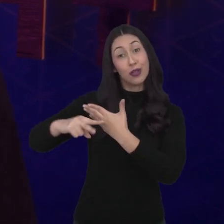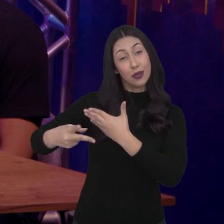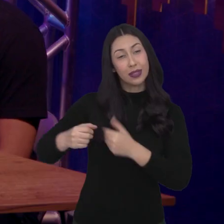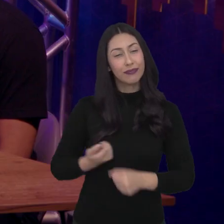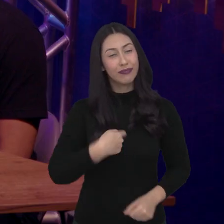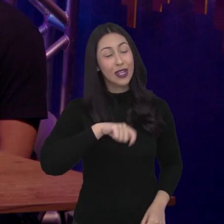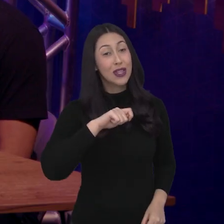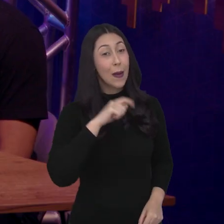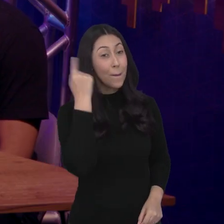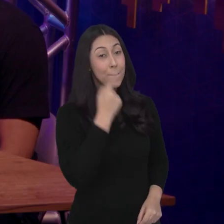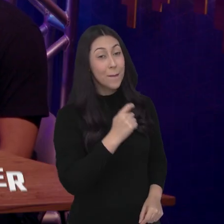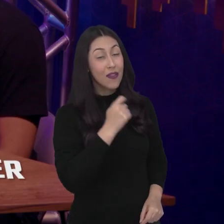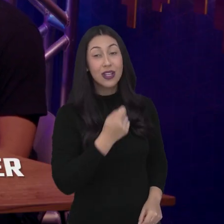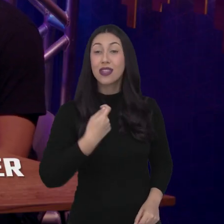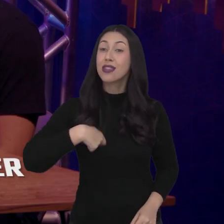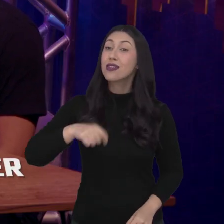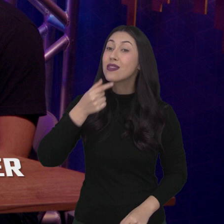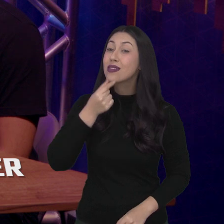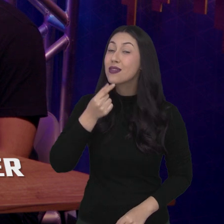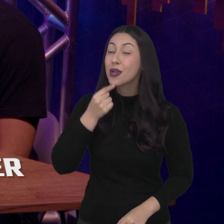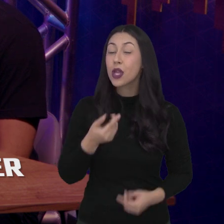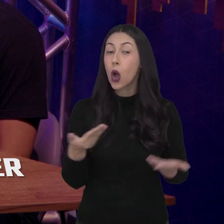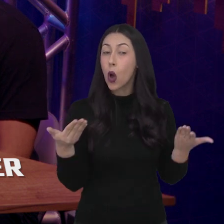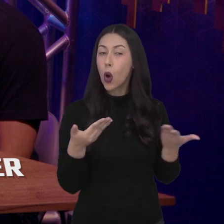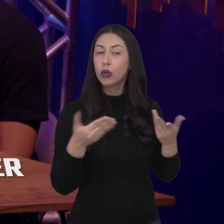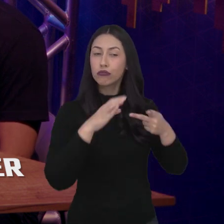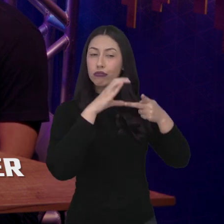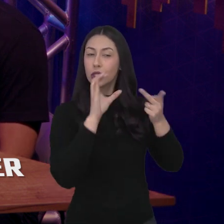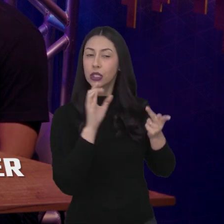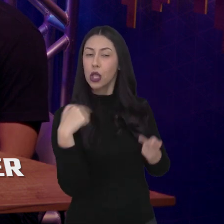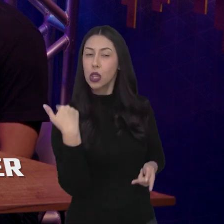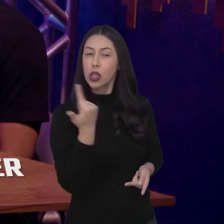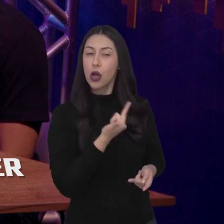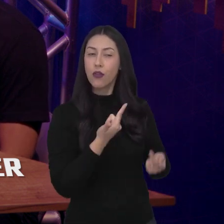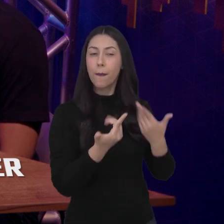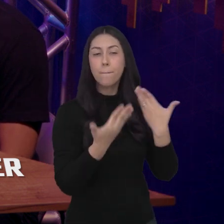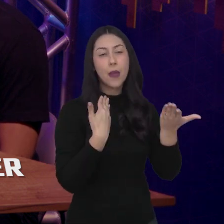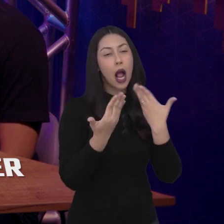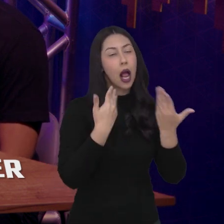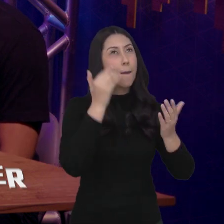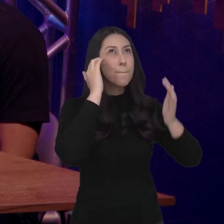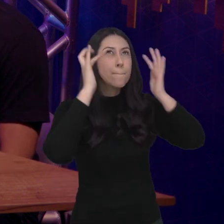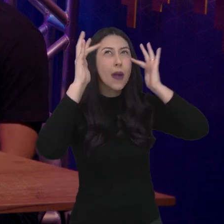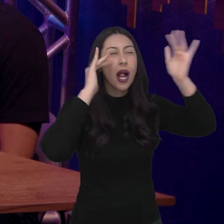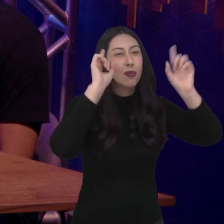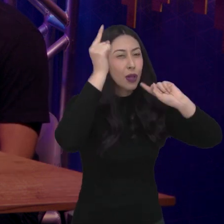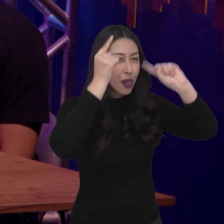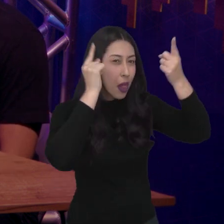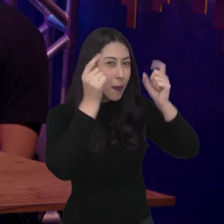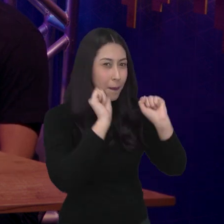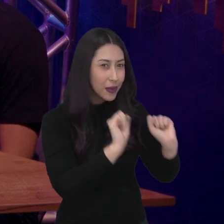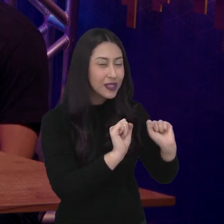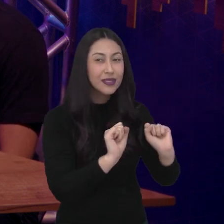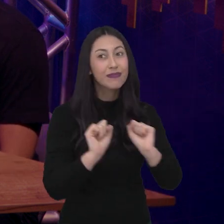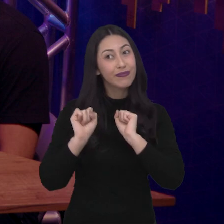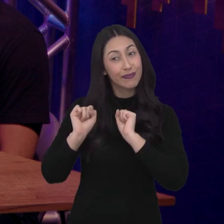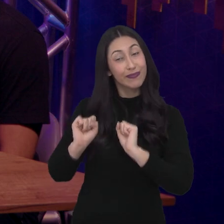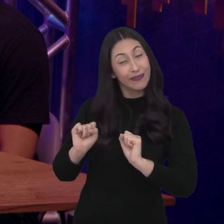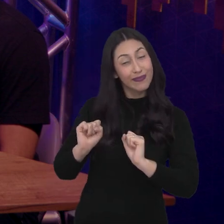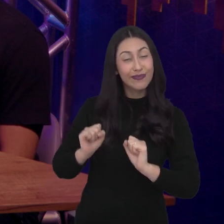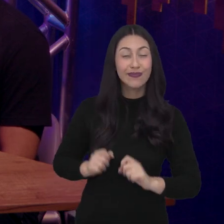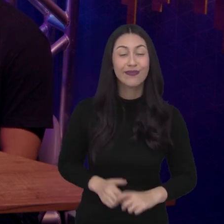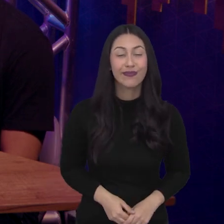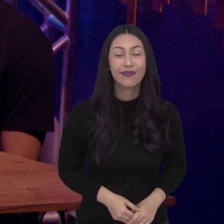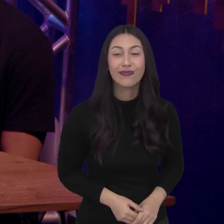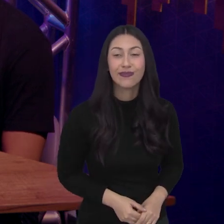resposta. Eu sou a Mivique. E eu sou o Samu Strasser. E no programa de hoje a gente vai falar sobre imaginação e criatividade, pode